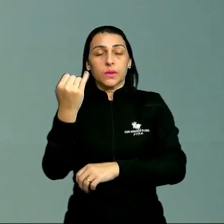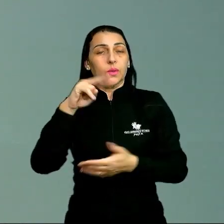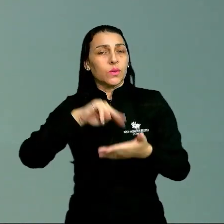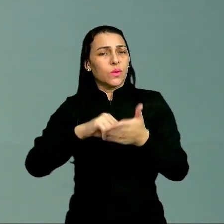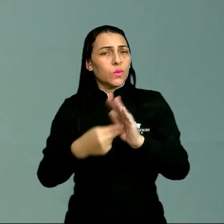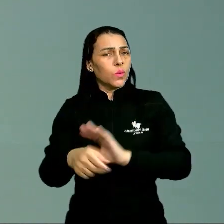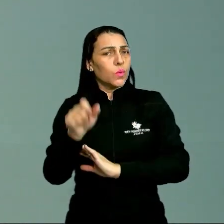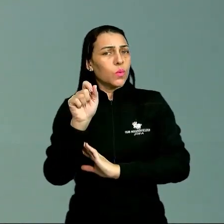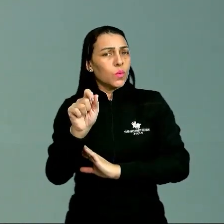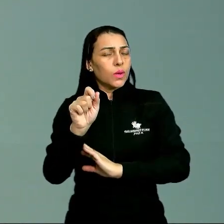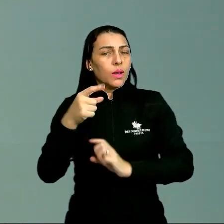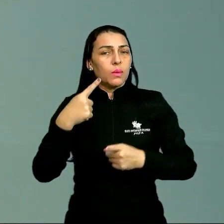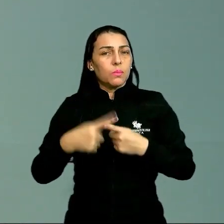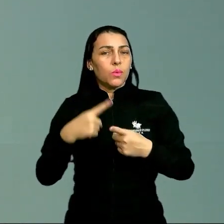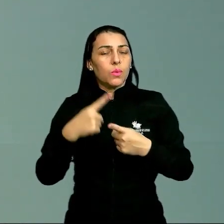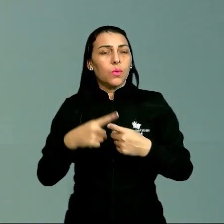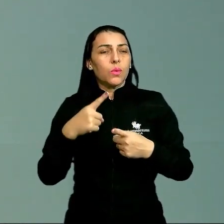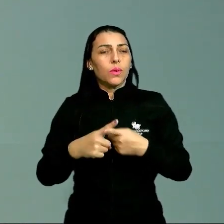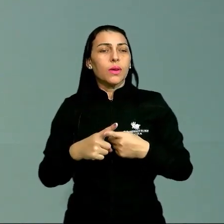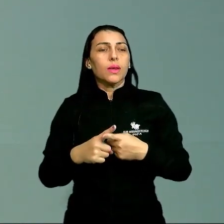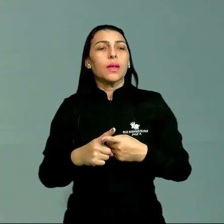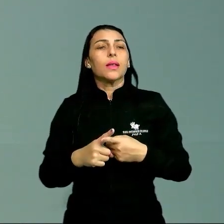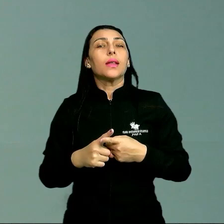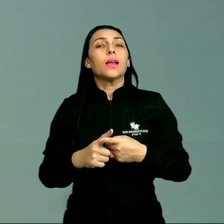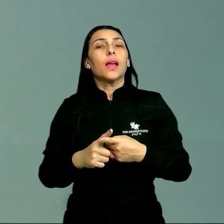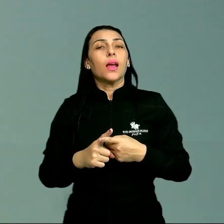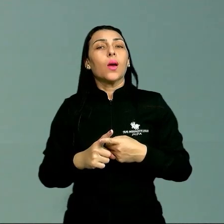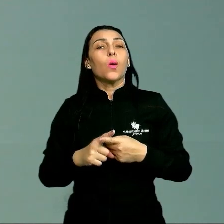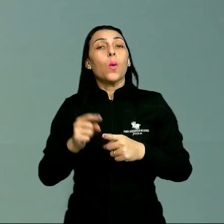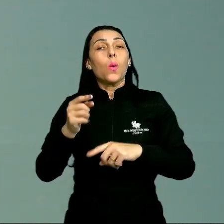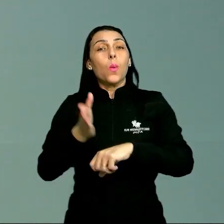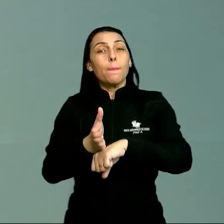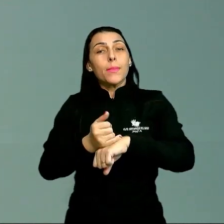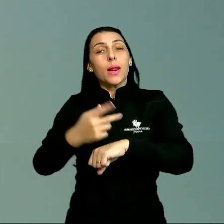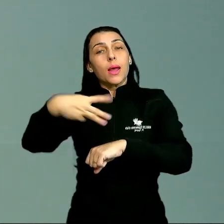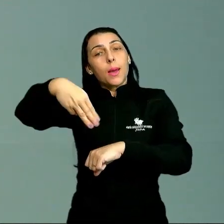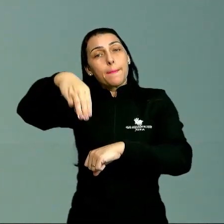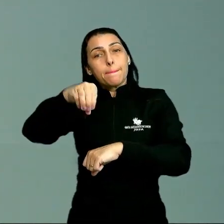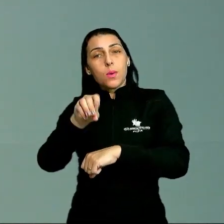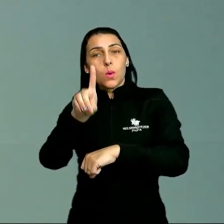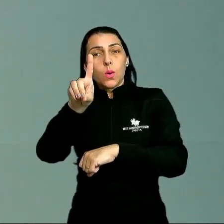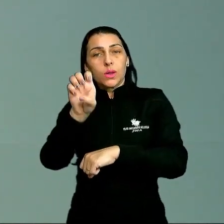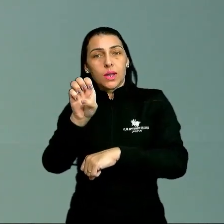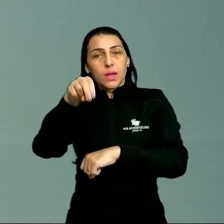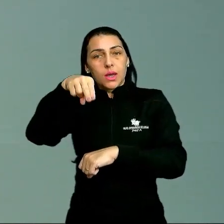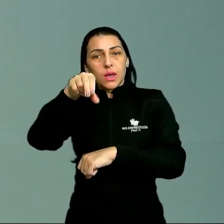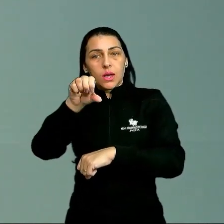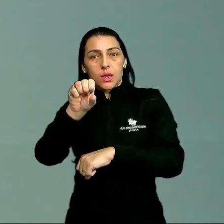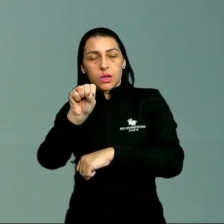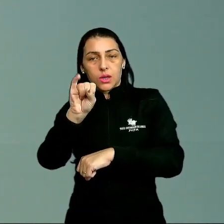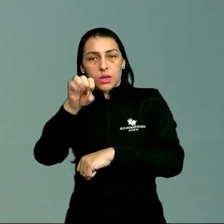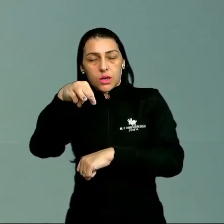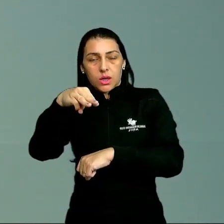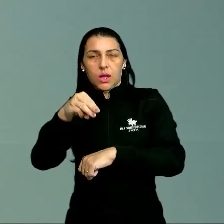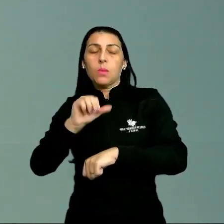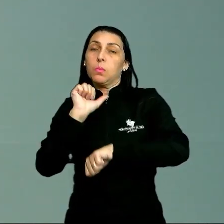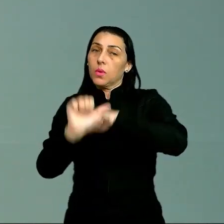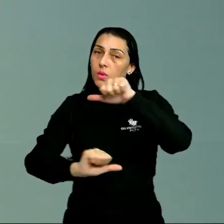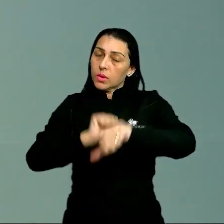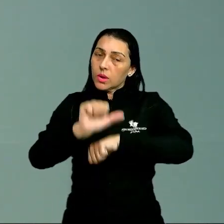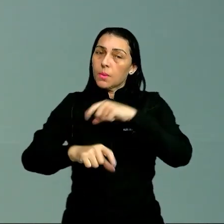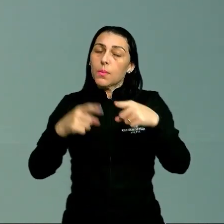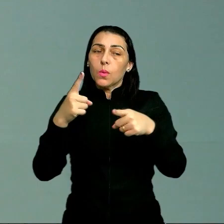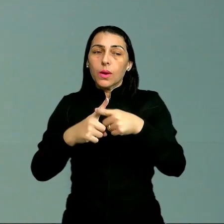dizer, por que o pré-modernismo é uma transição, uma manifestação literária de transição? Porque aí eu tenho